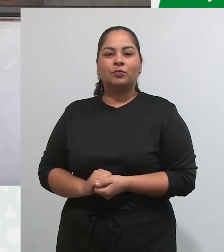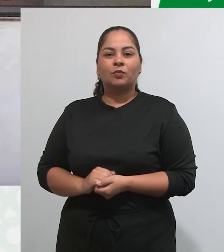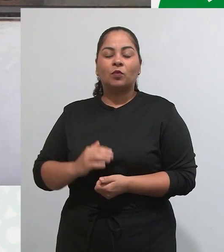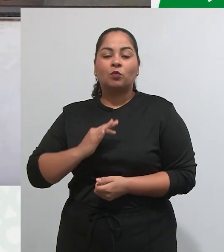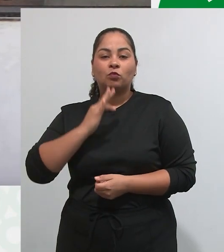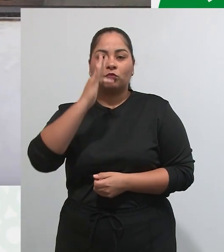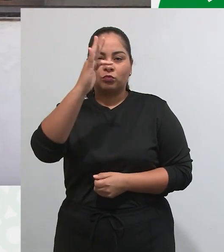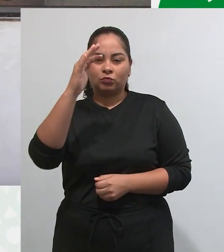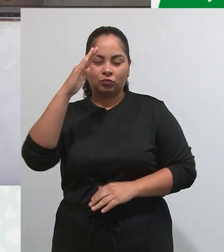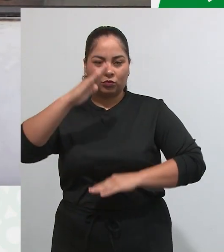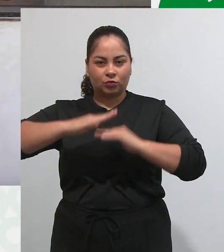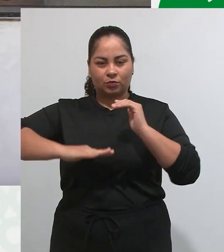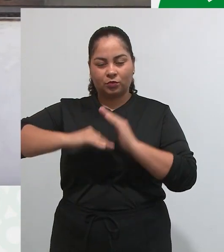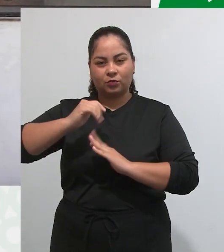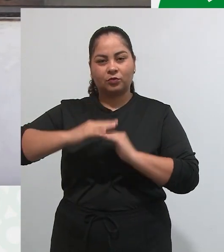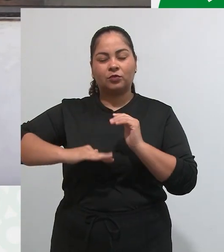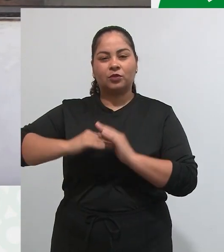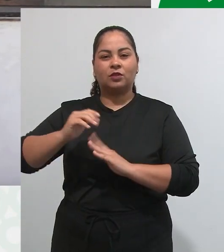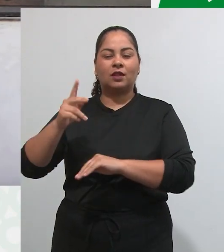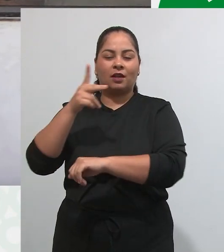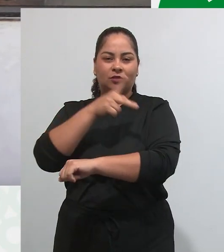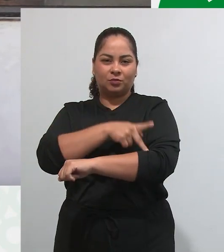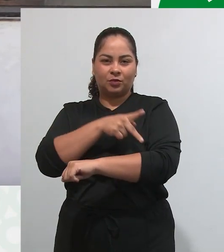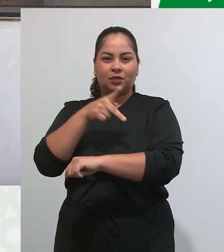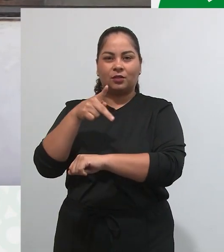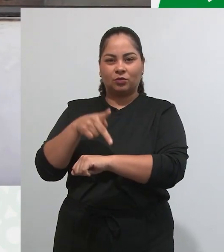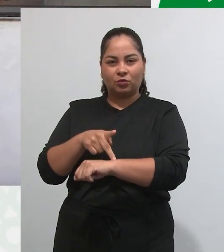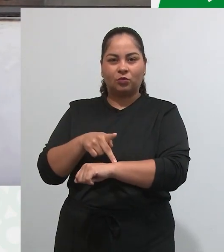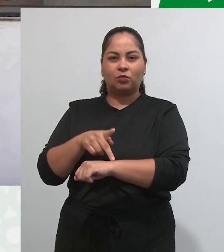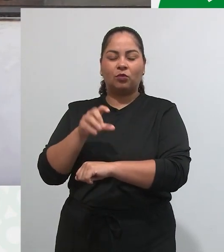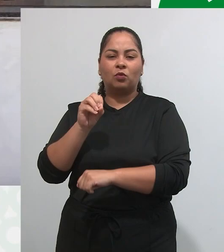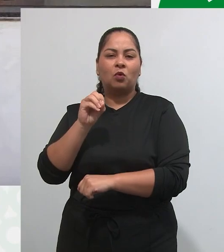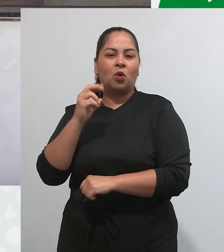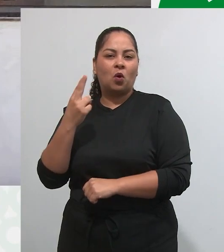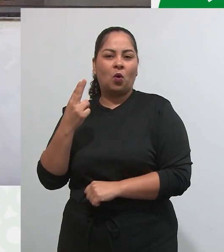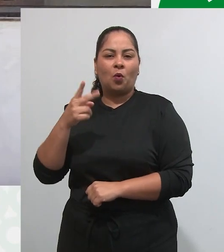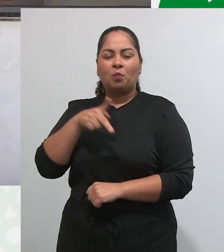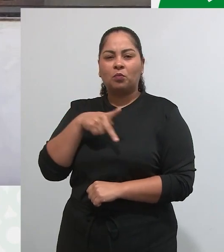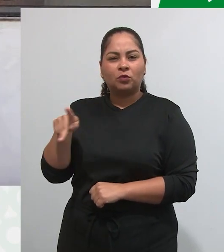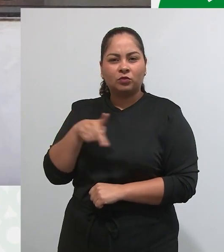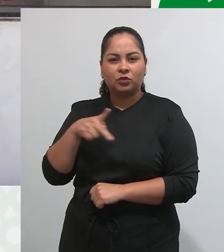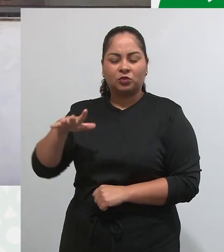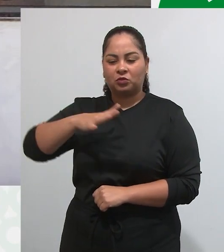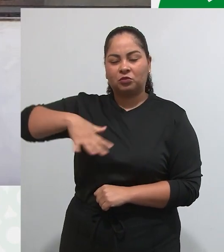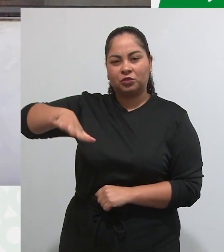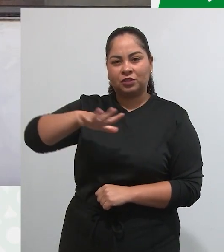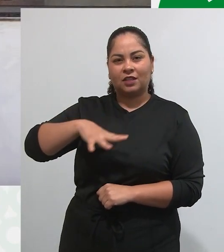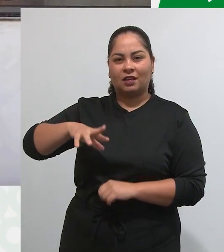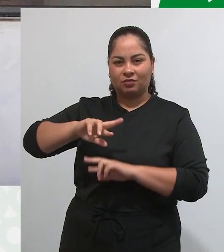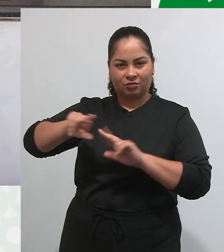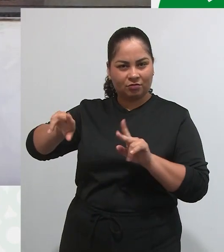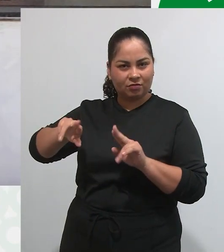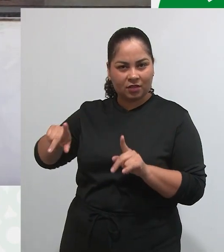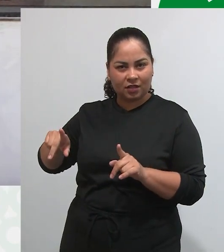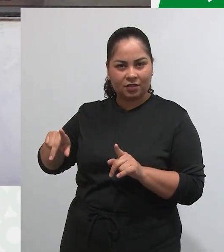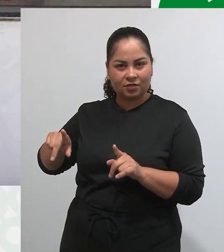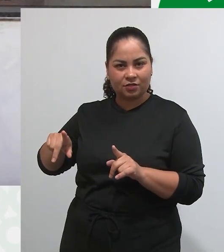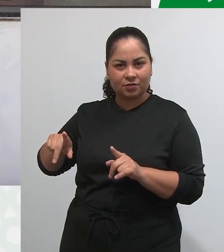e todos os profissionais, futuros profissionais que queiram ser educador, que queiram ser pedagogo, que queiram trabalhar, ser